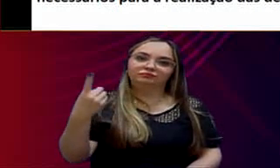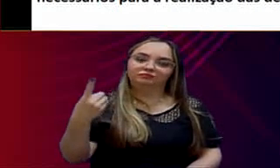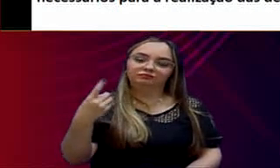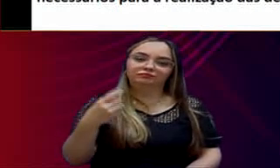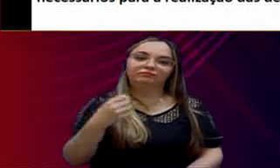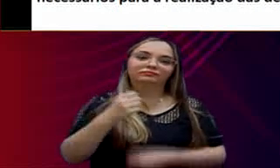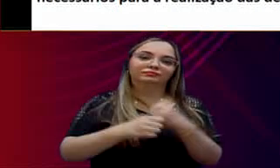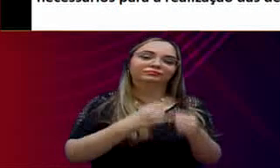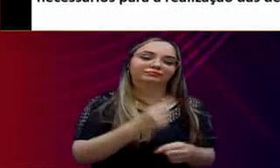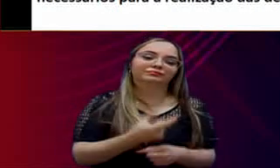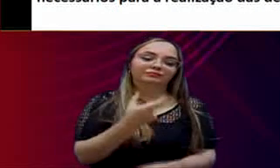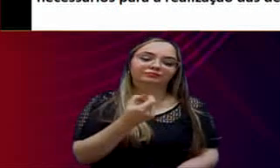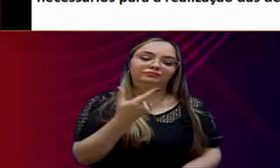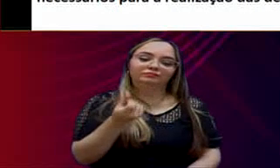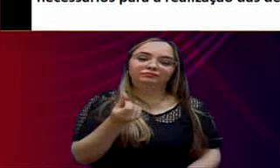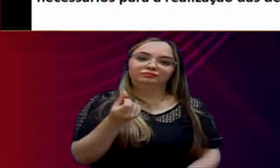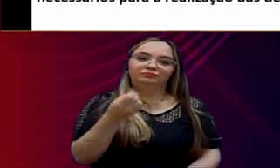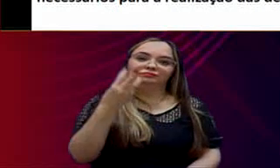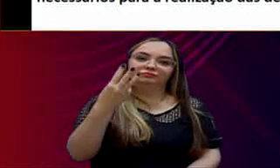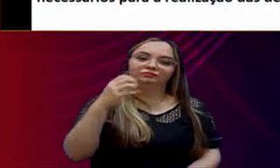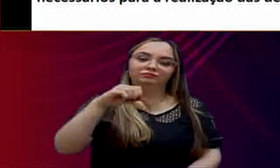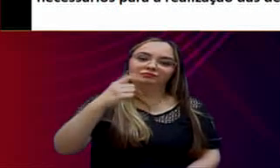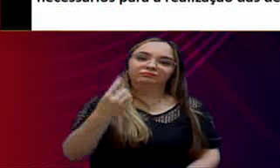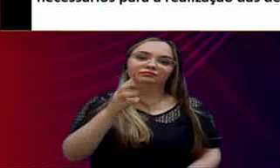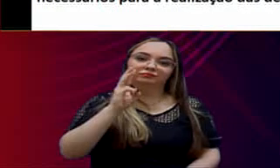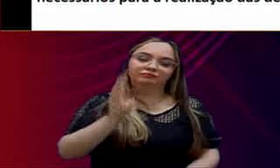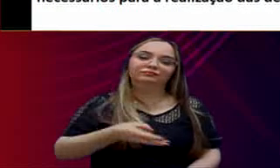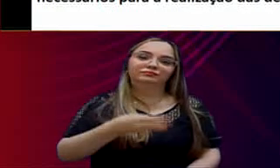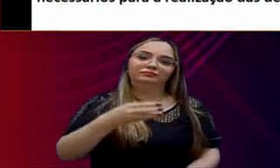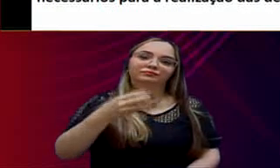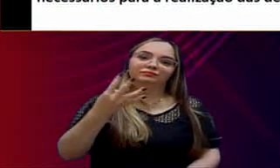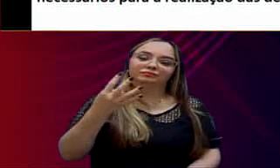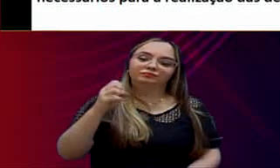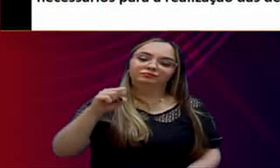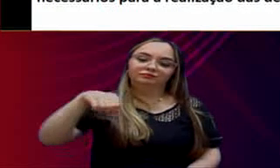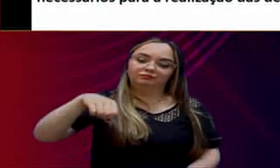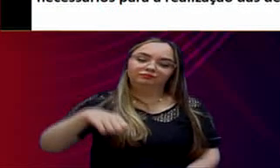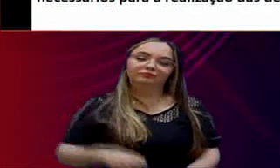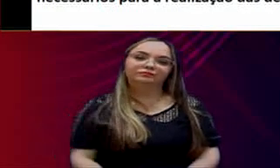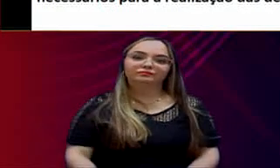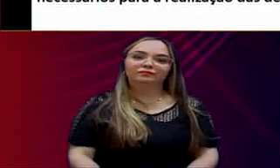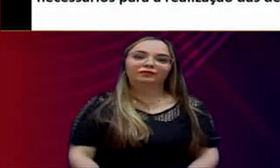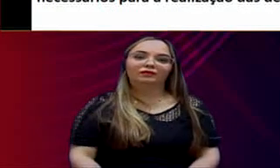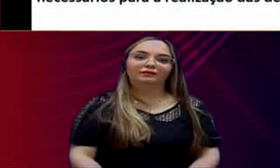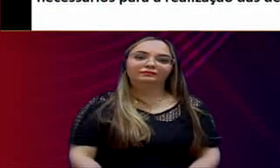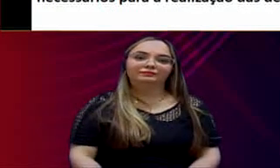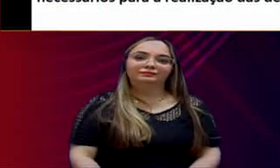em 26 de 391 milhões 4 89